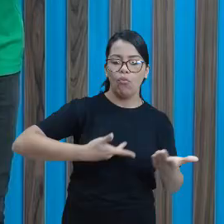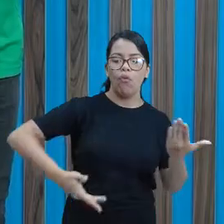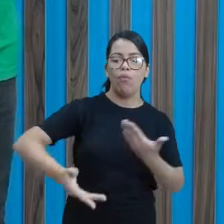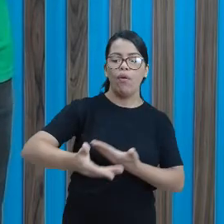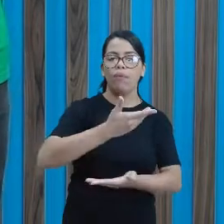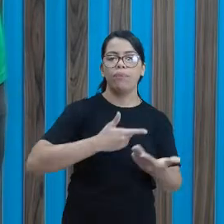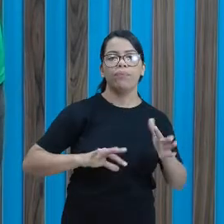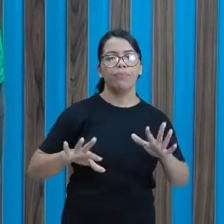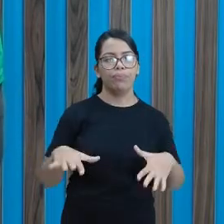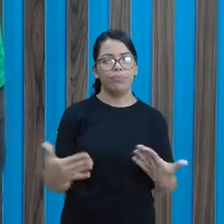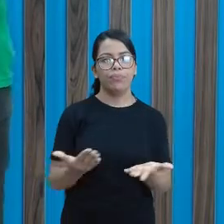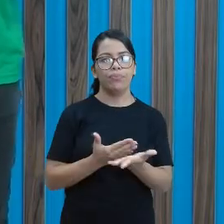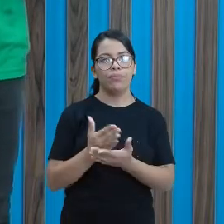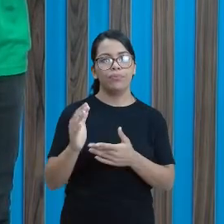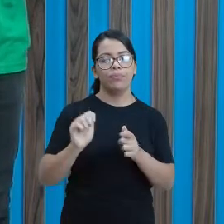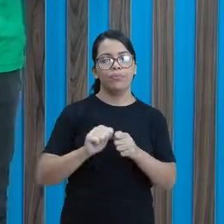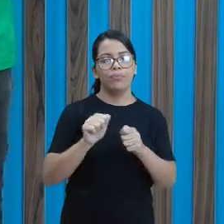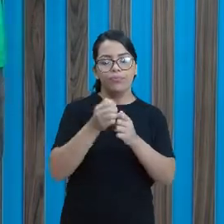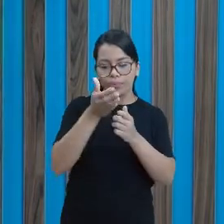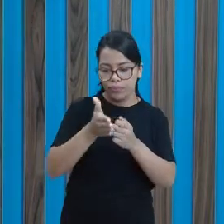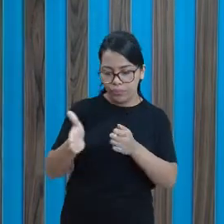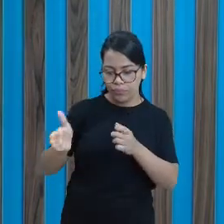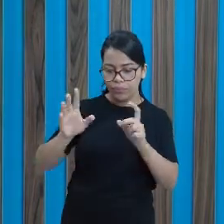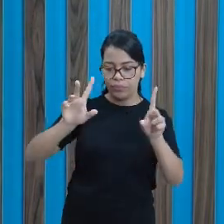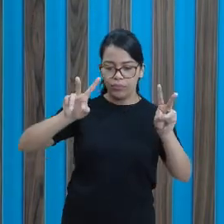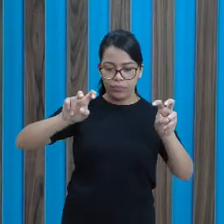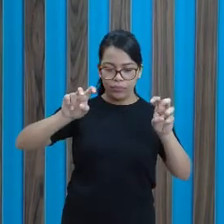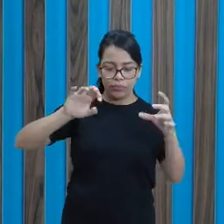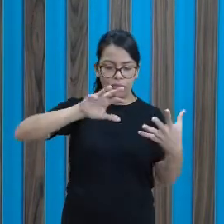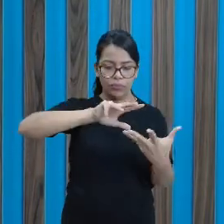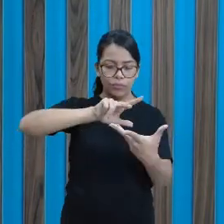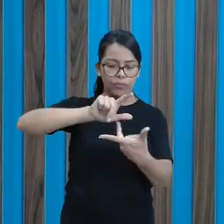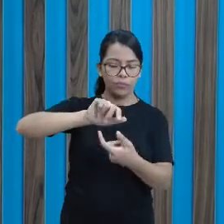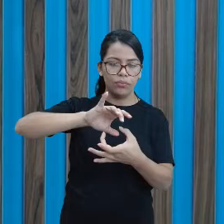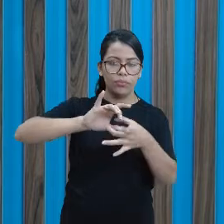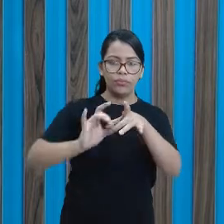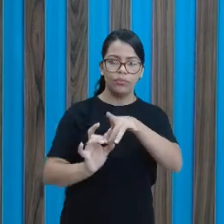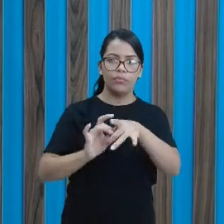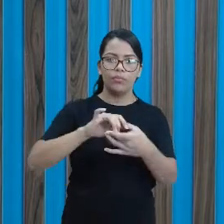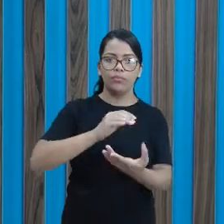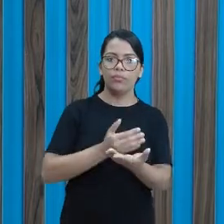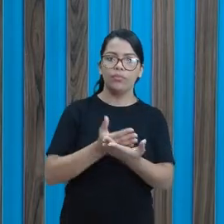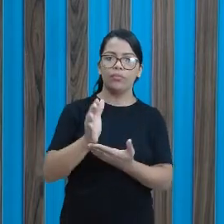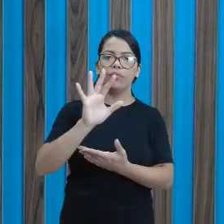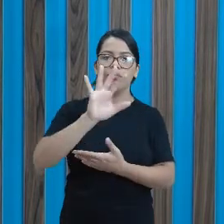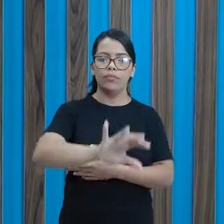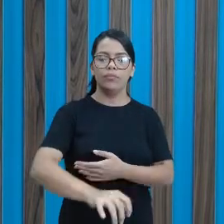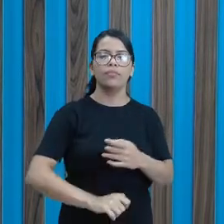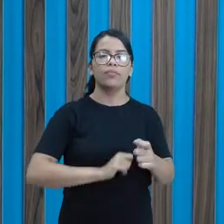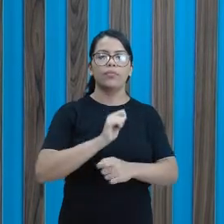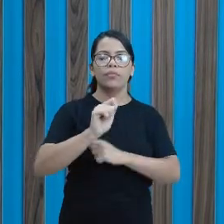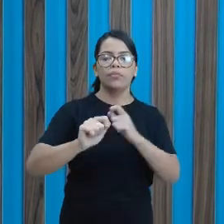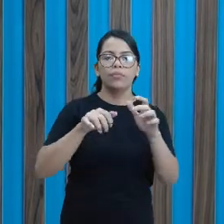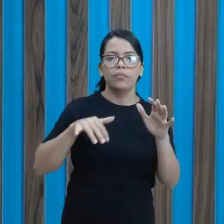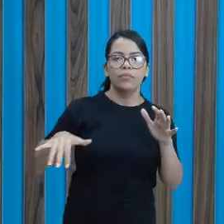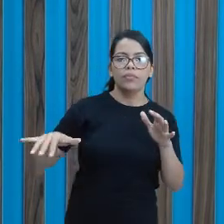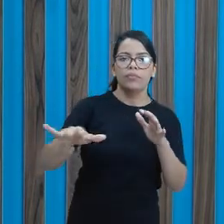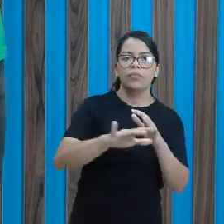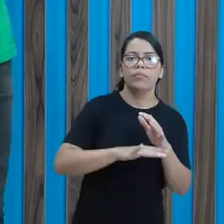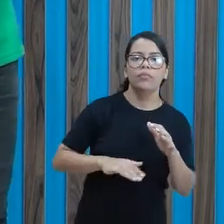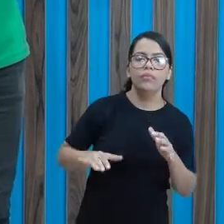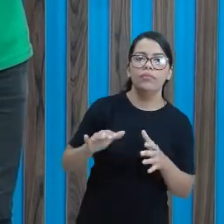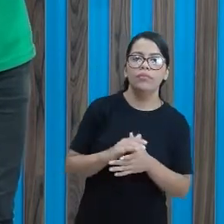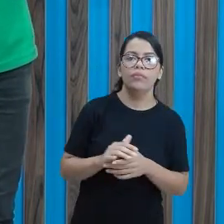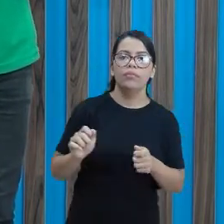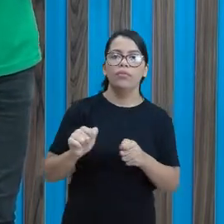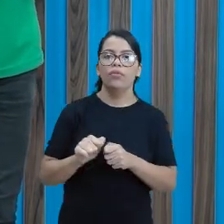divisão de globalização. Ele já começa a chegar agora, pegar o objeto de espaço, território e fazer